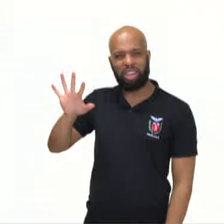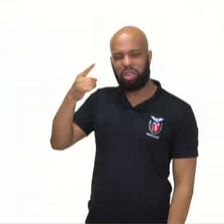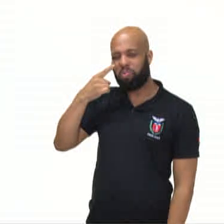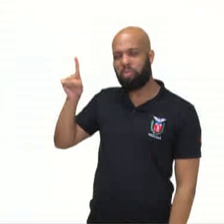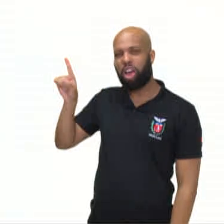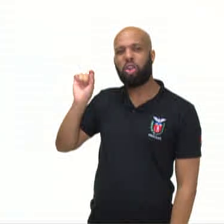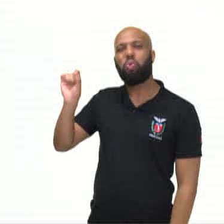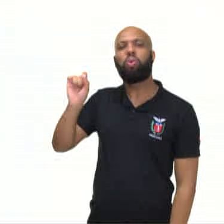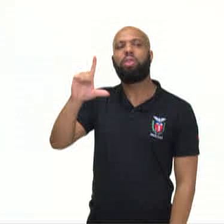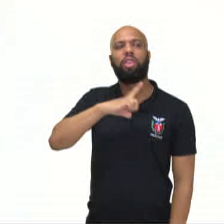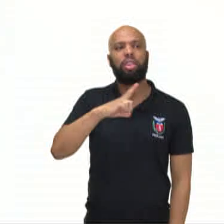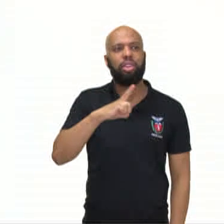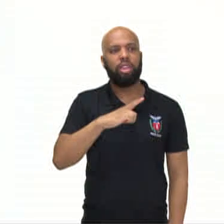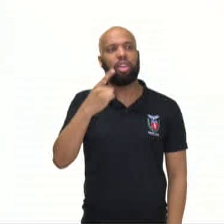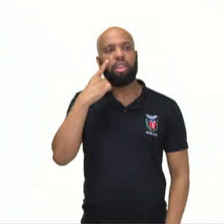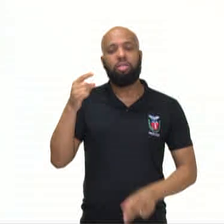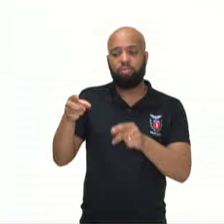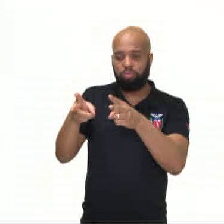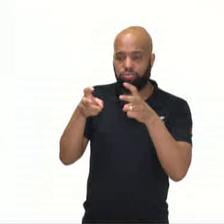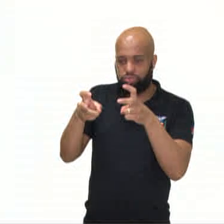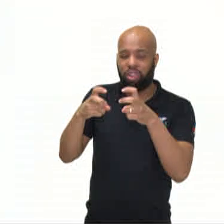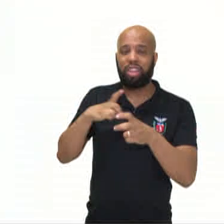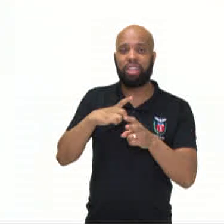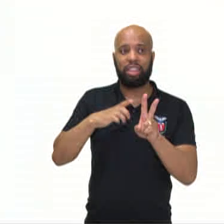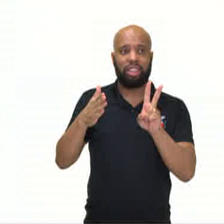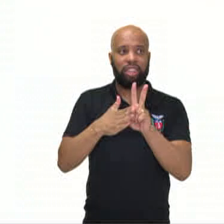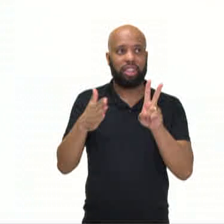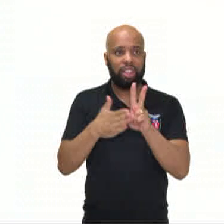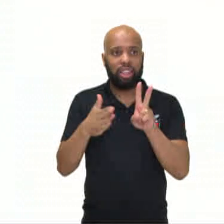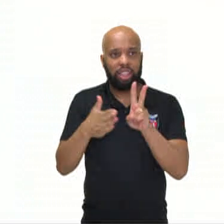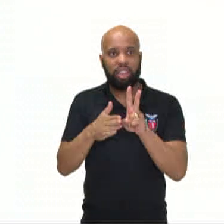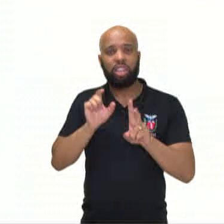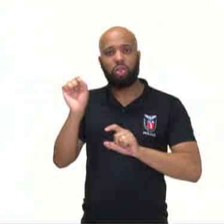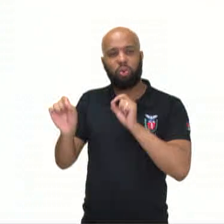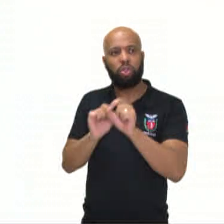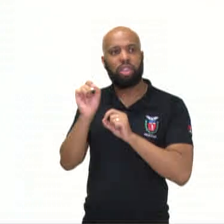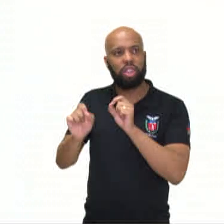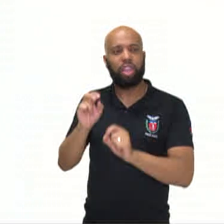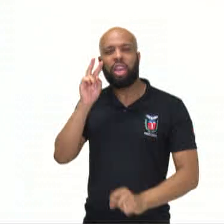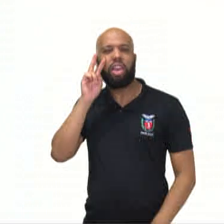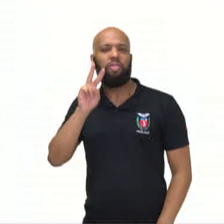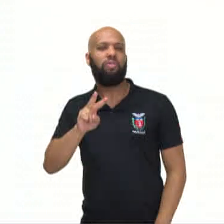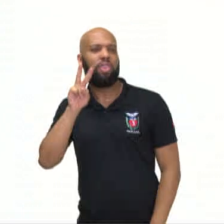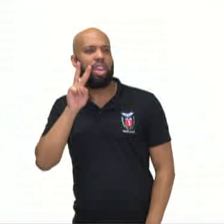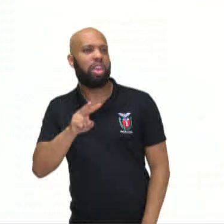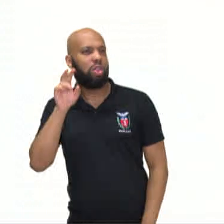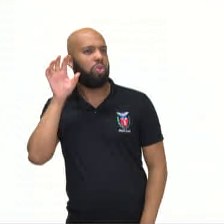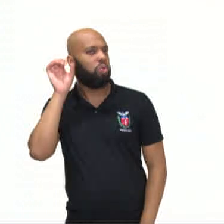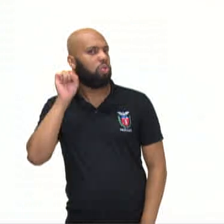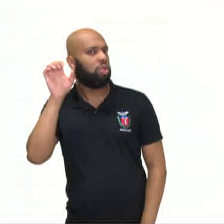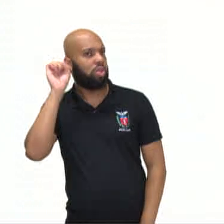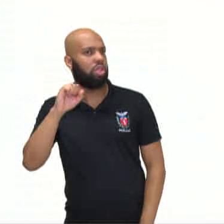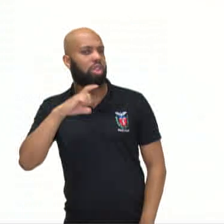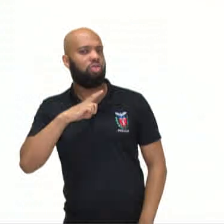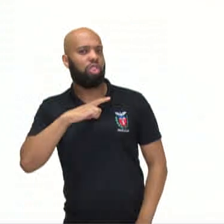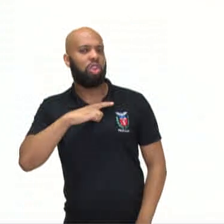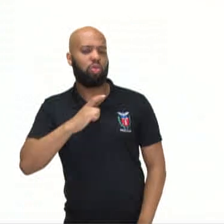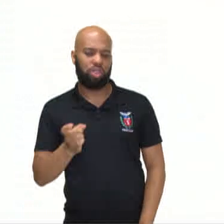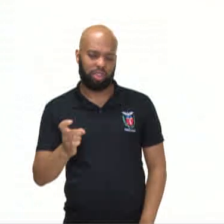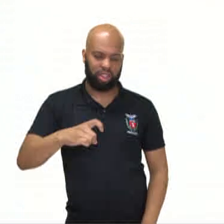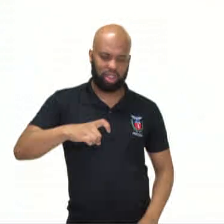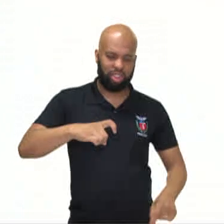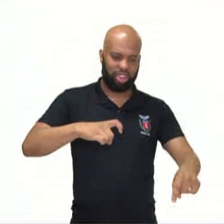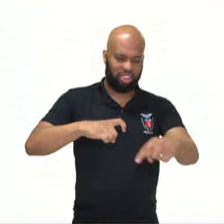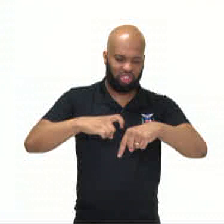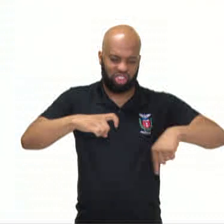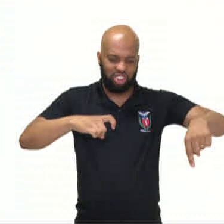tela, você inclusive observa índios parintintins ouvindo um gramofone, um toca-discos aí que nós